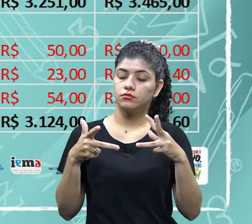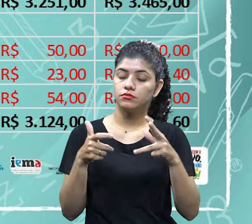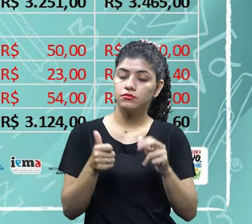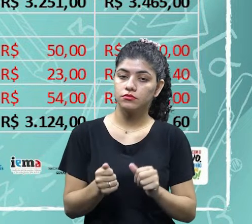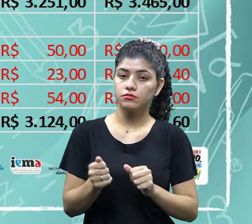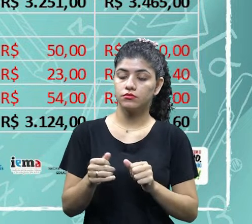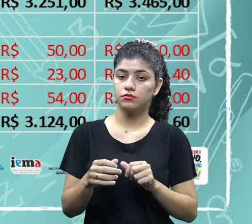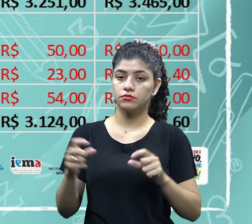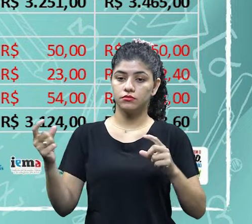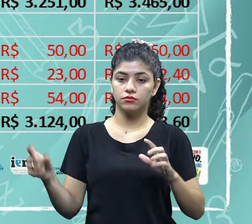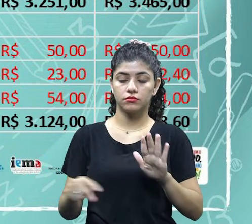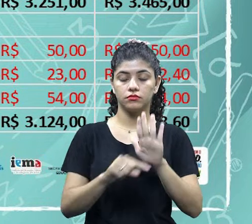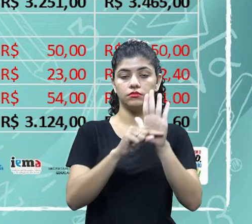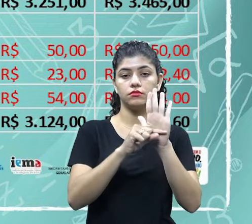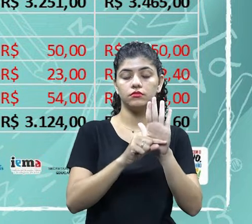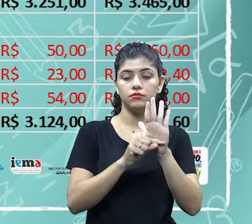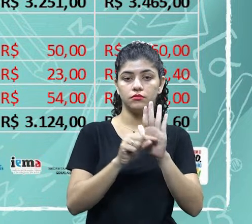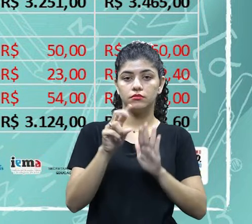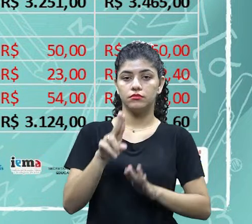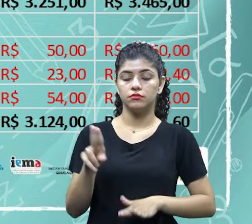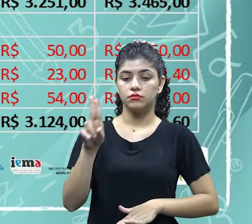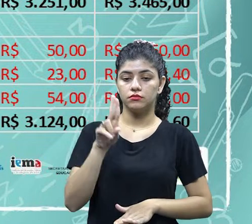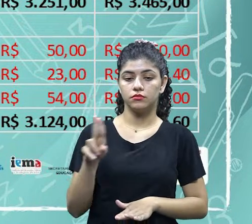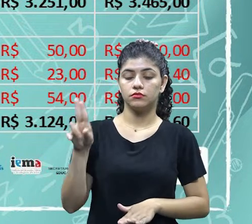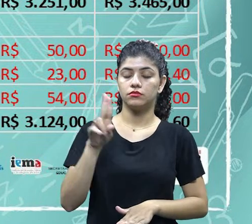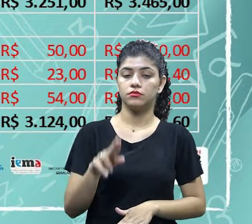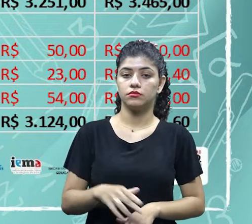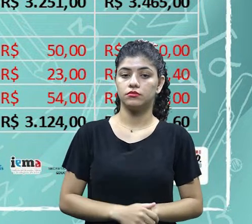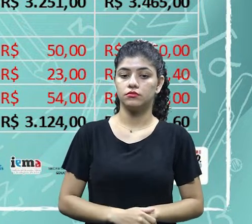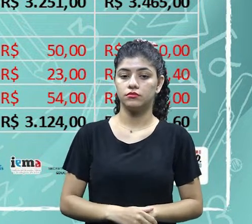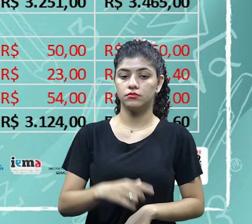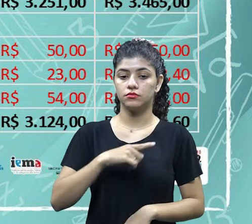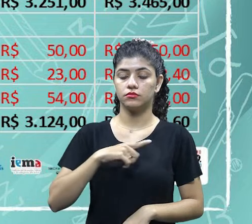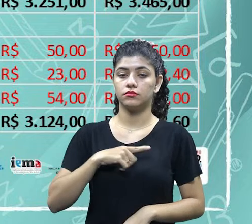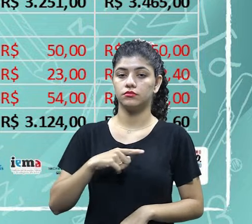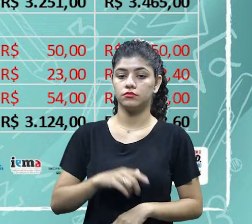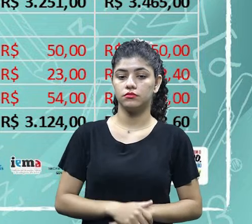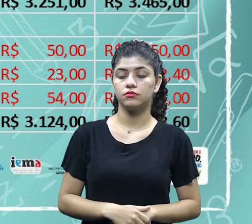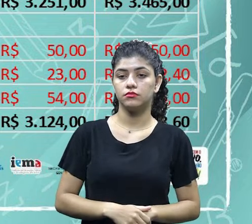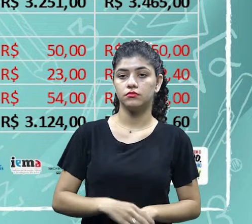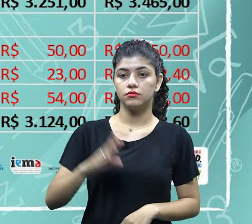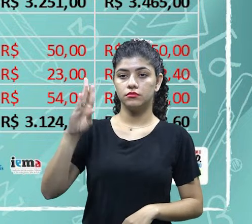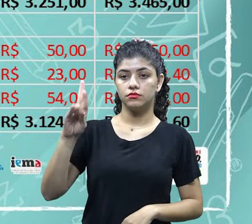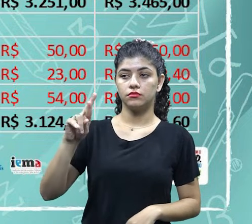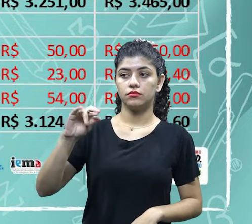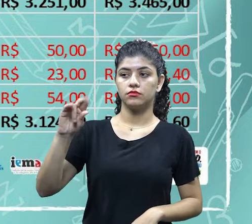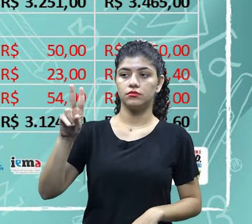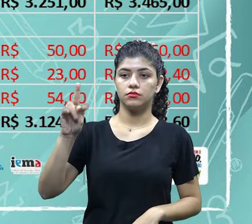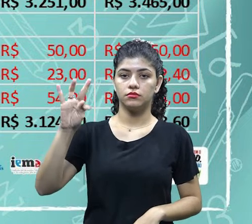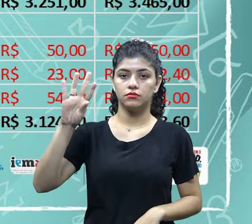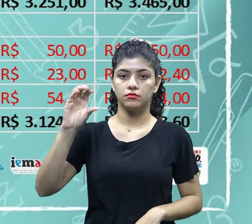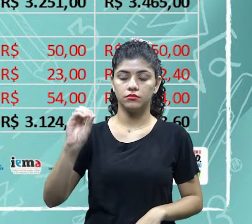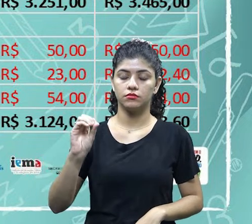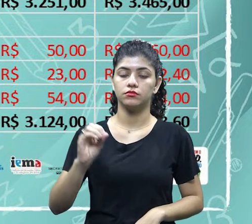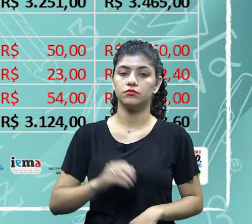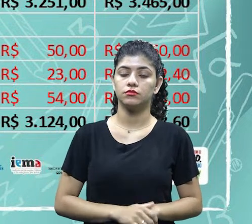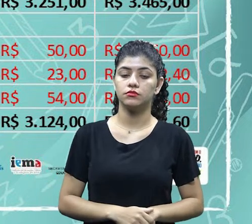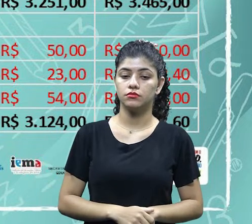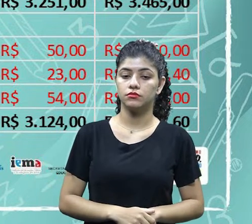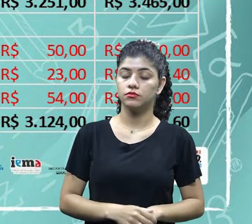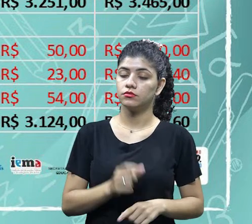receitas e vou subtrair os custos. Consequentemente, eu vou obter o lucro bruto. Então, para cada